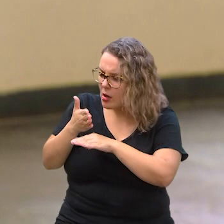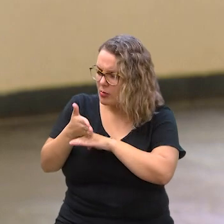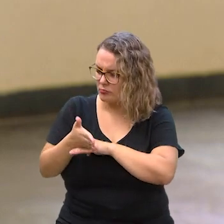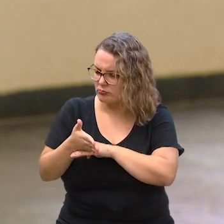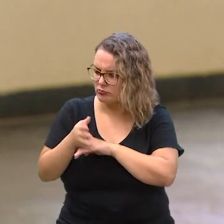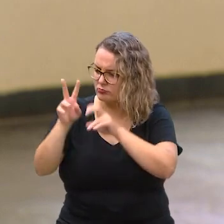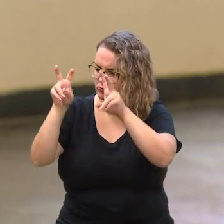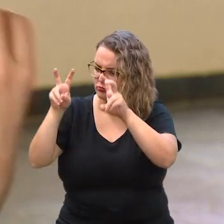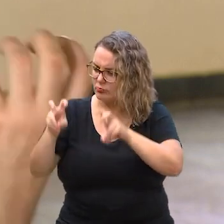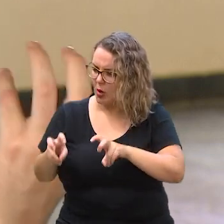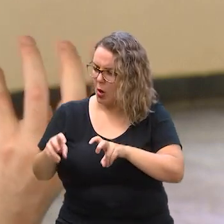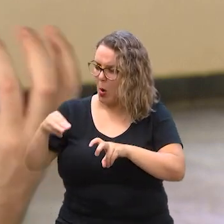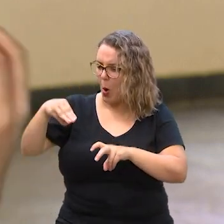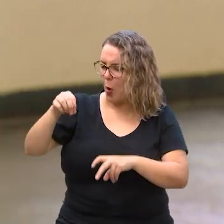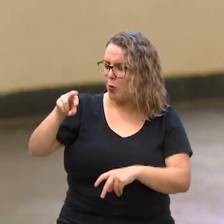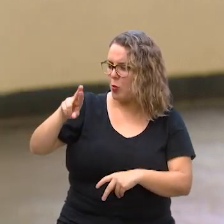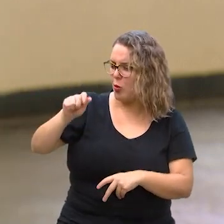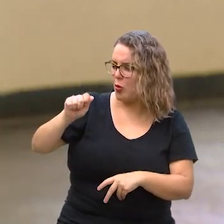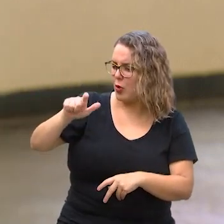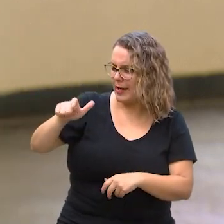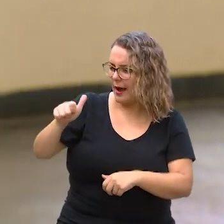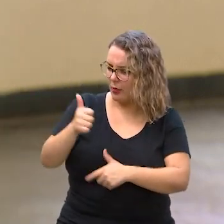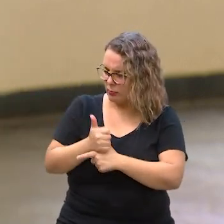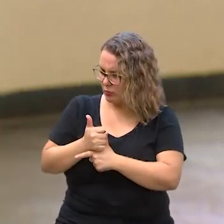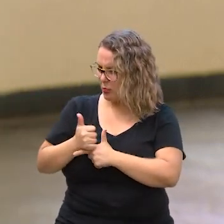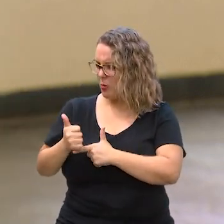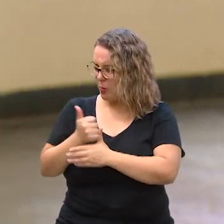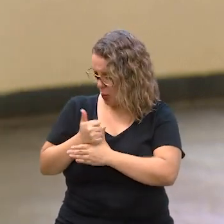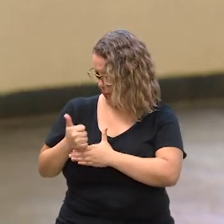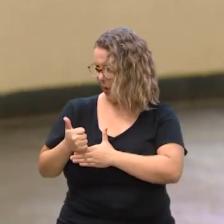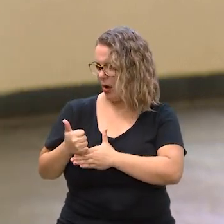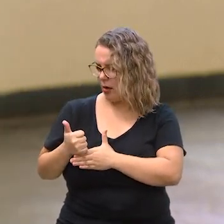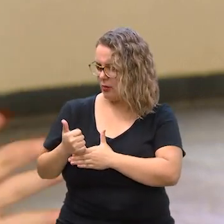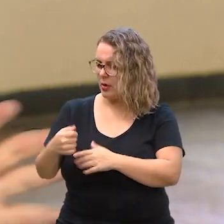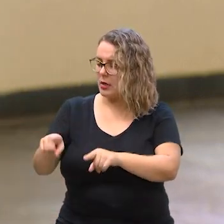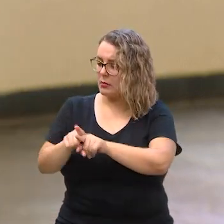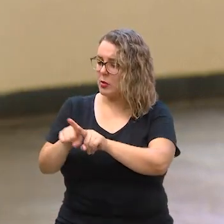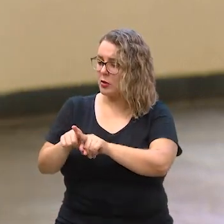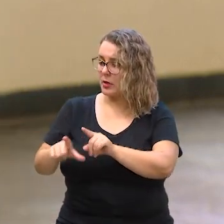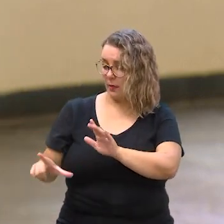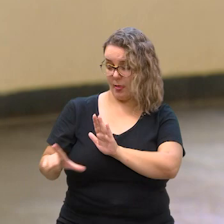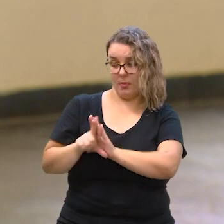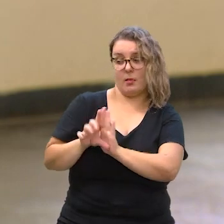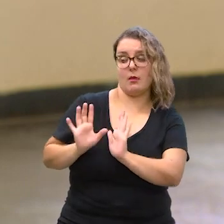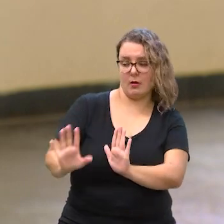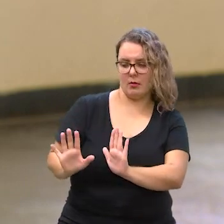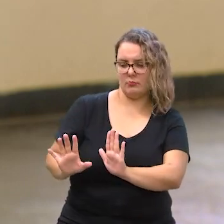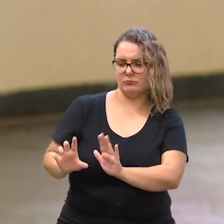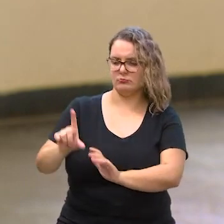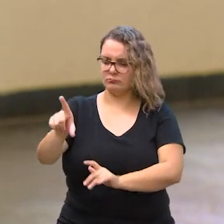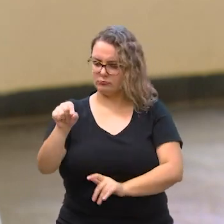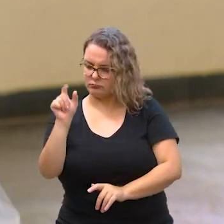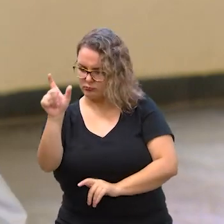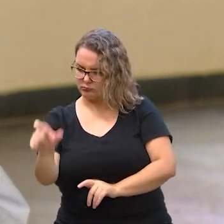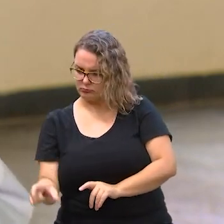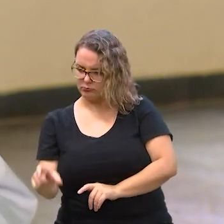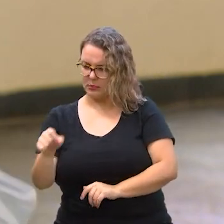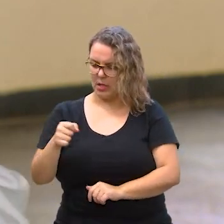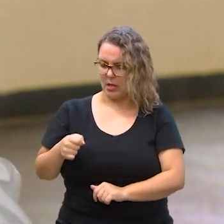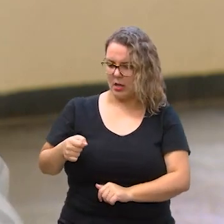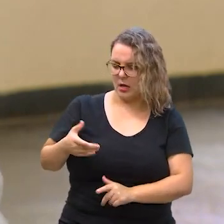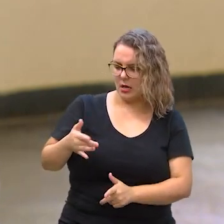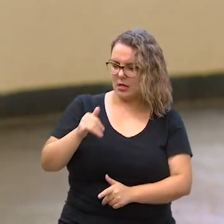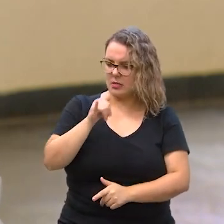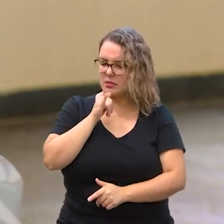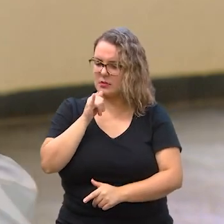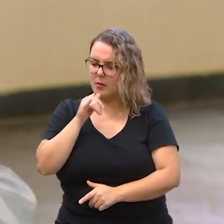no assunto do que é moral e do que é legal? Então, por exemplo, tem um atleta, vou pegar o futebol, ele consegue cavar